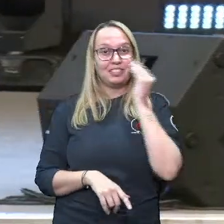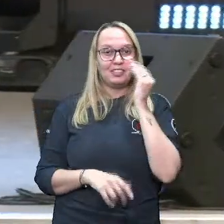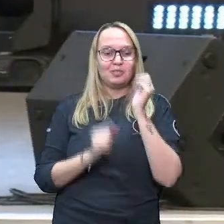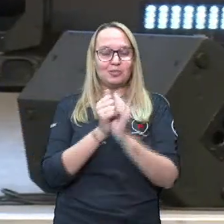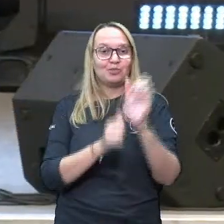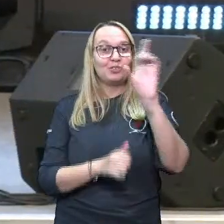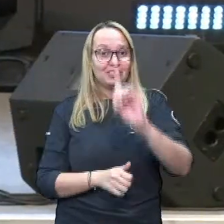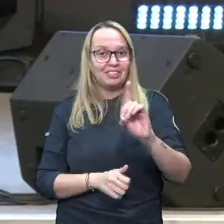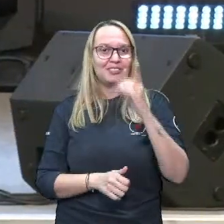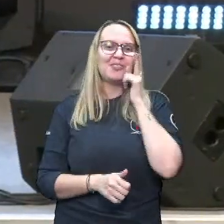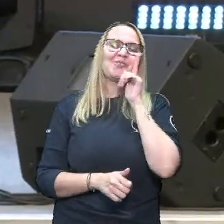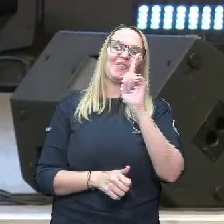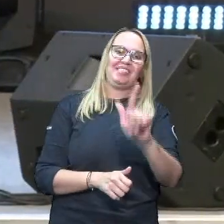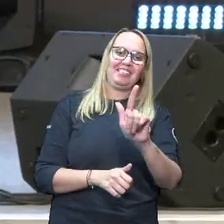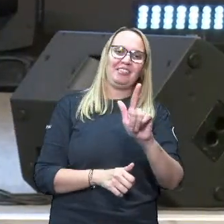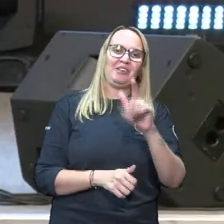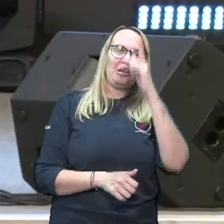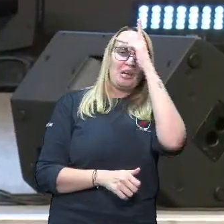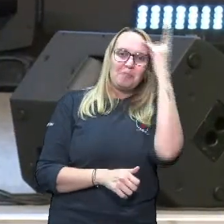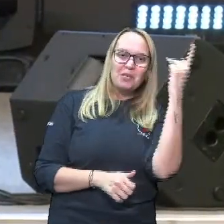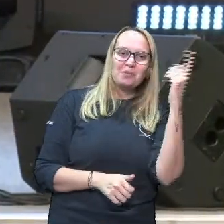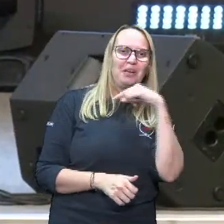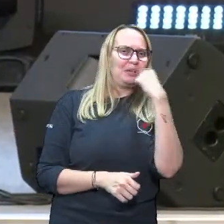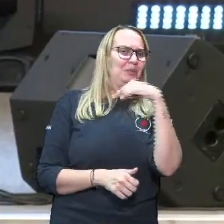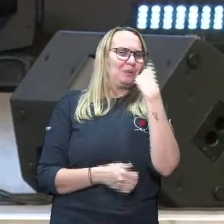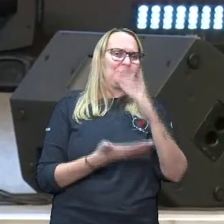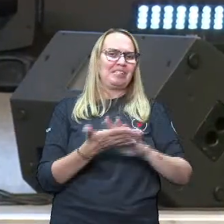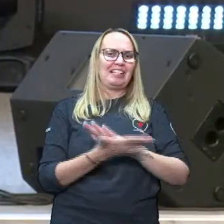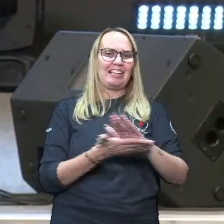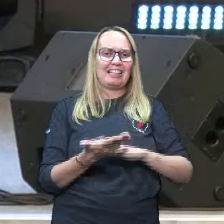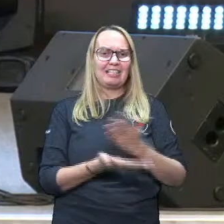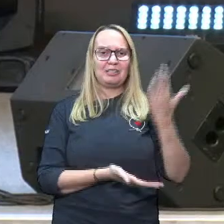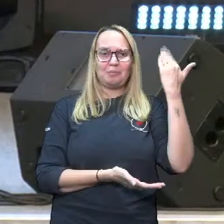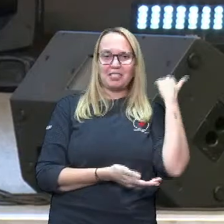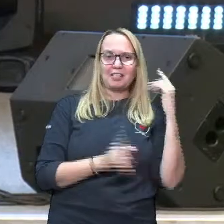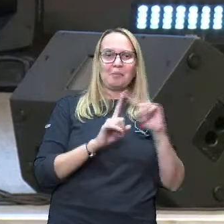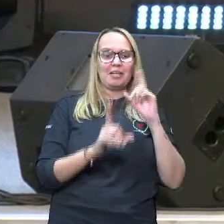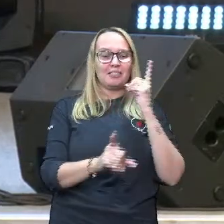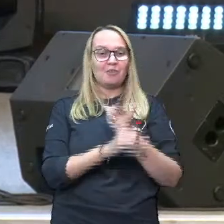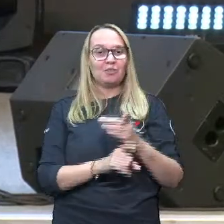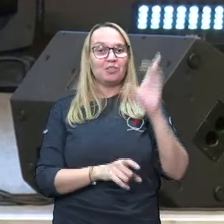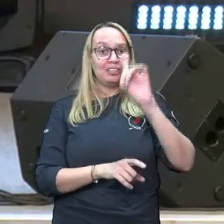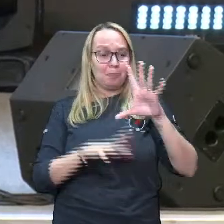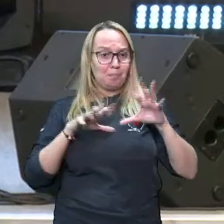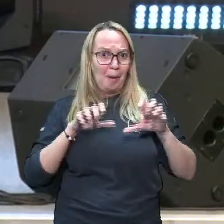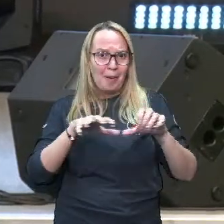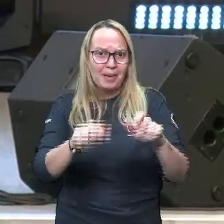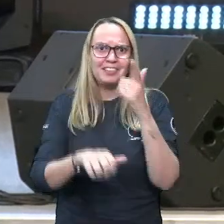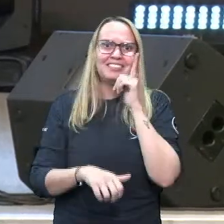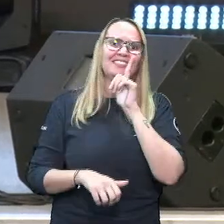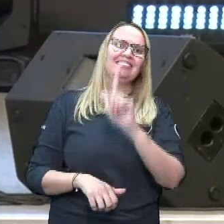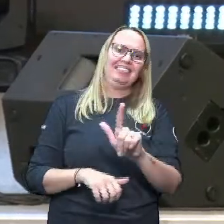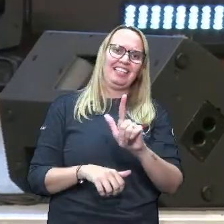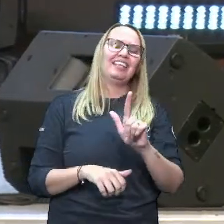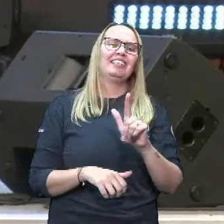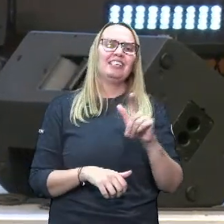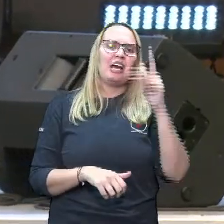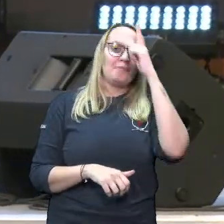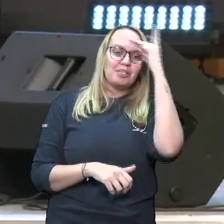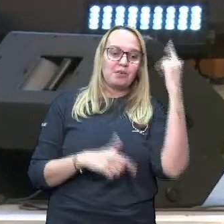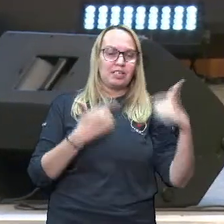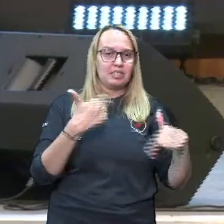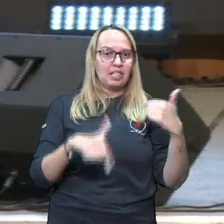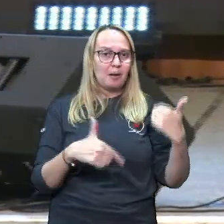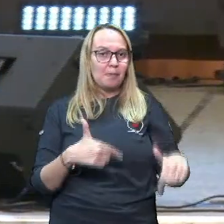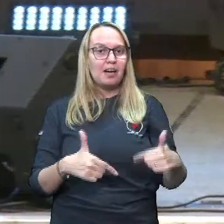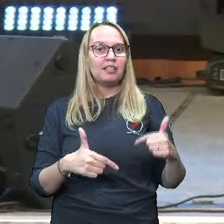que você conhece que não conquistava nada, encontrou com Deus, não para de conquistar. É o tipo de lugar que você entra e conhece uma pessoa que trabalha no mesmo lugar